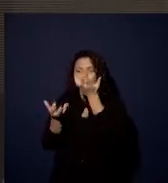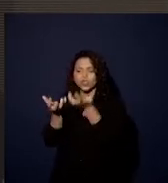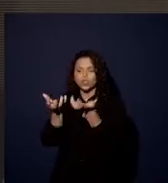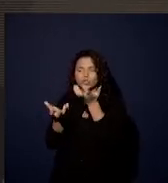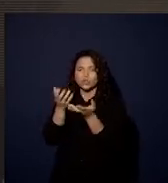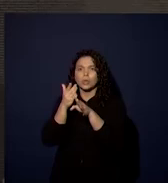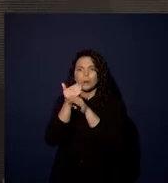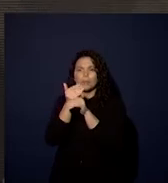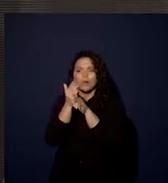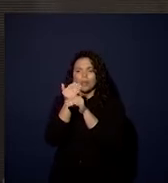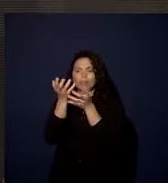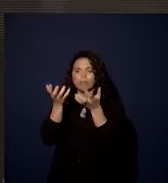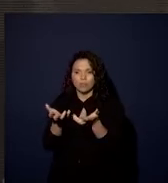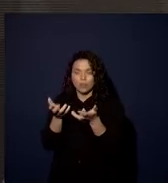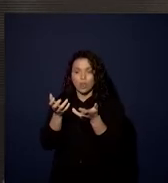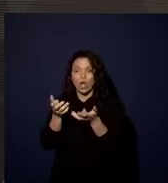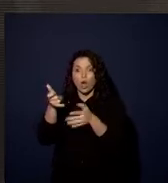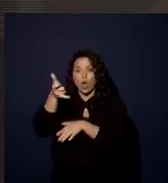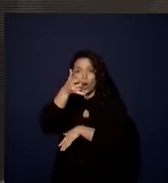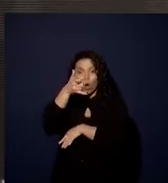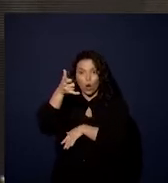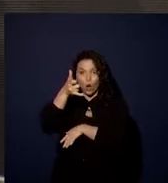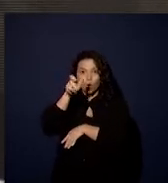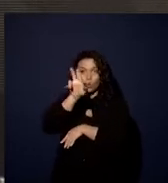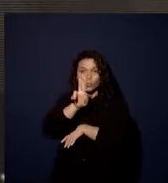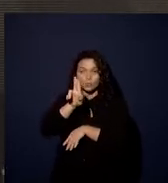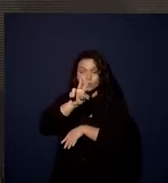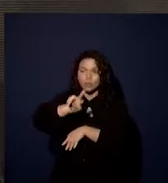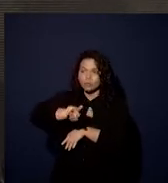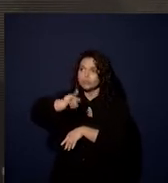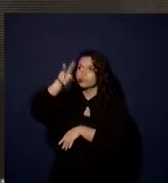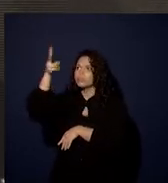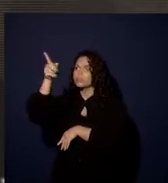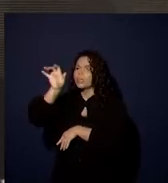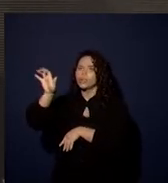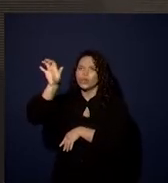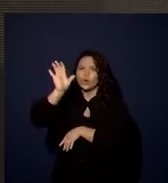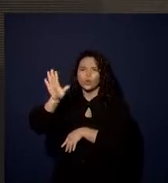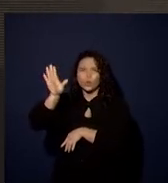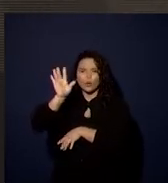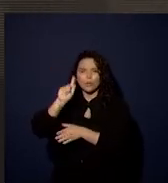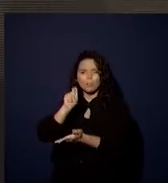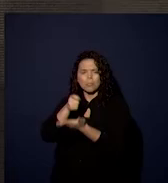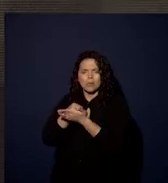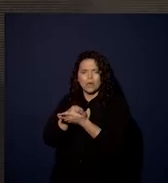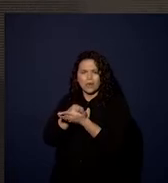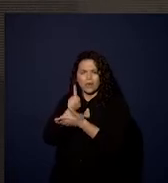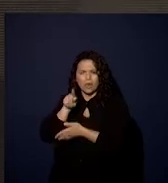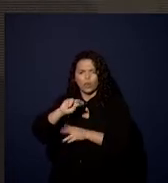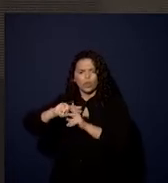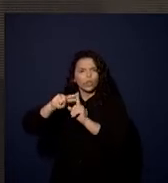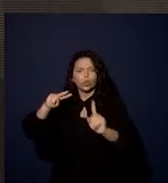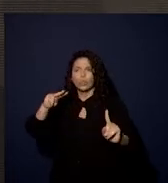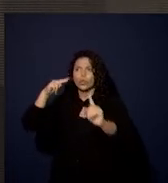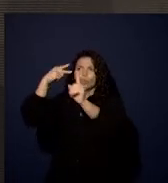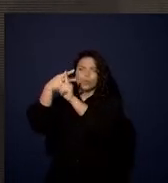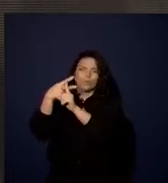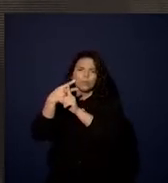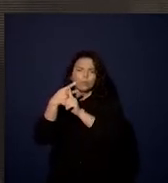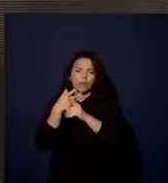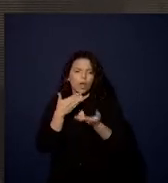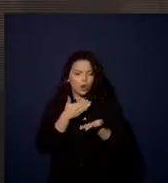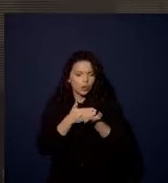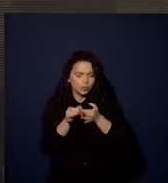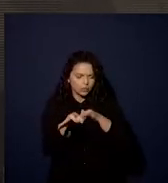o óleo usado para Europa pagando o dobro do que o óleo novo né então assim você começa a construir um monte de coisa que não para de